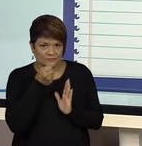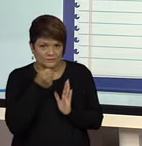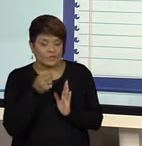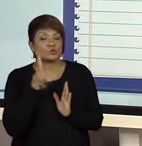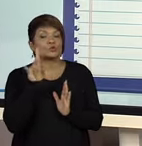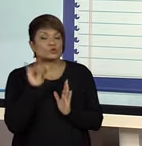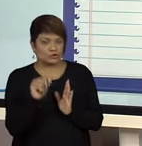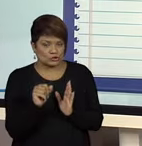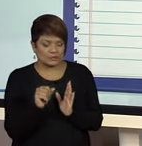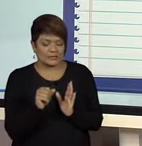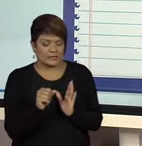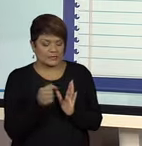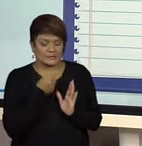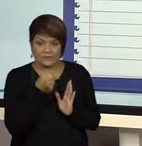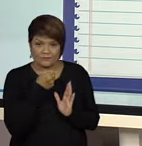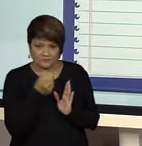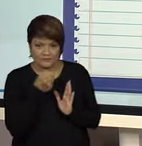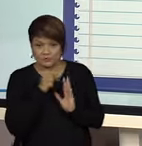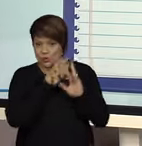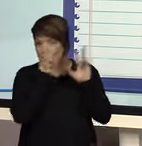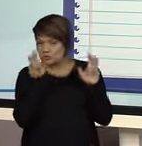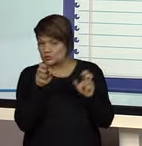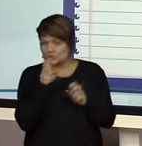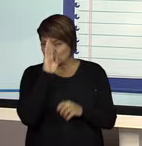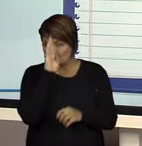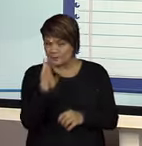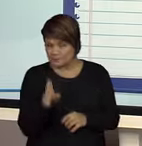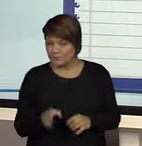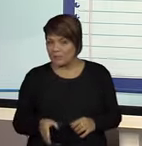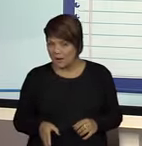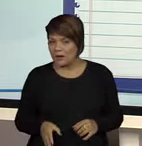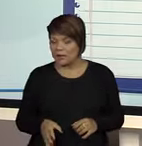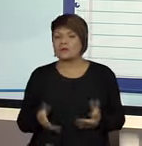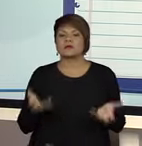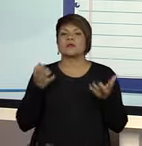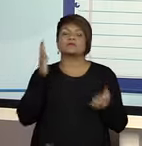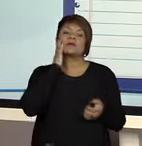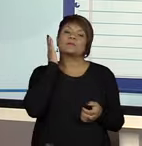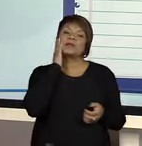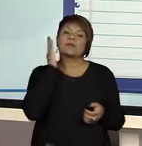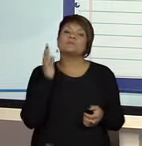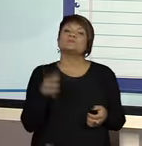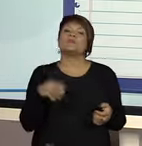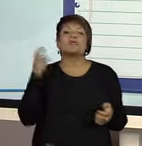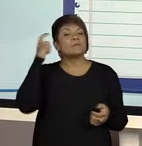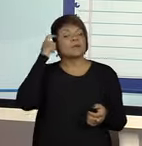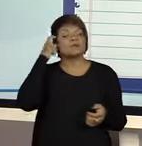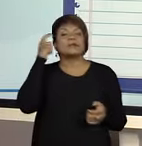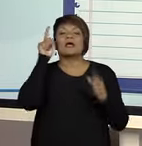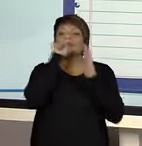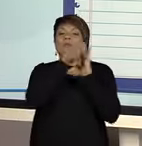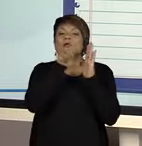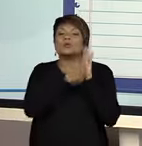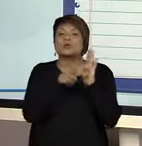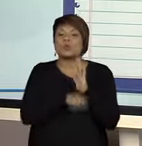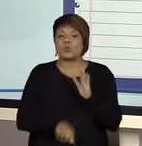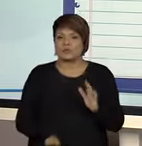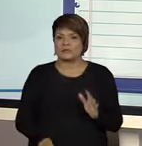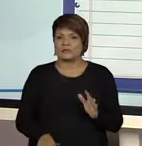da entrevista, o assunto principal que você quer saber e pensar em perguntas e